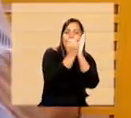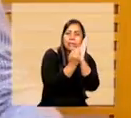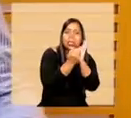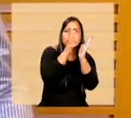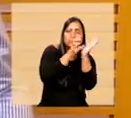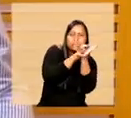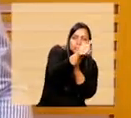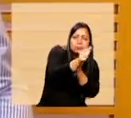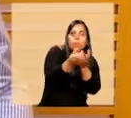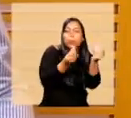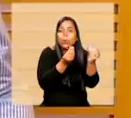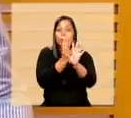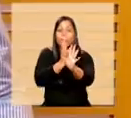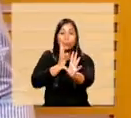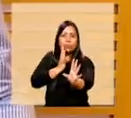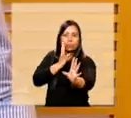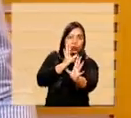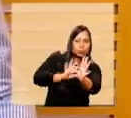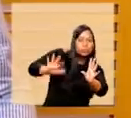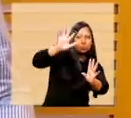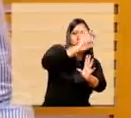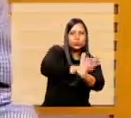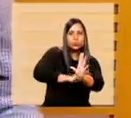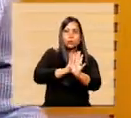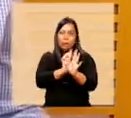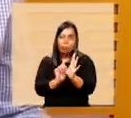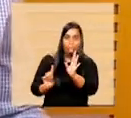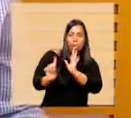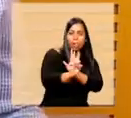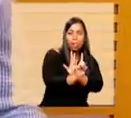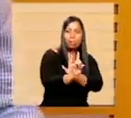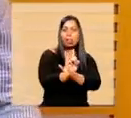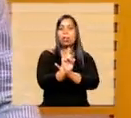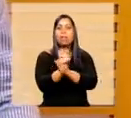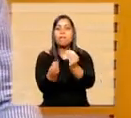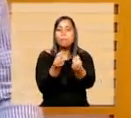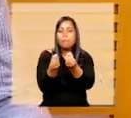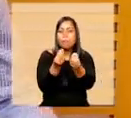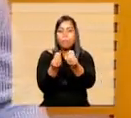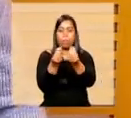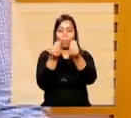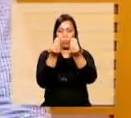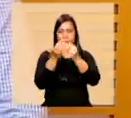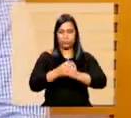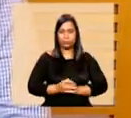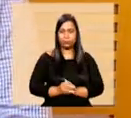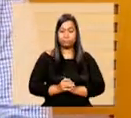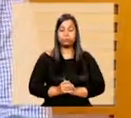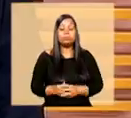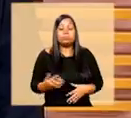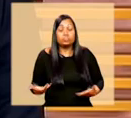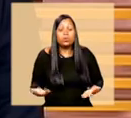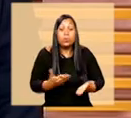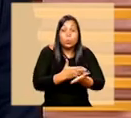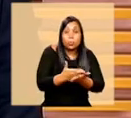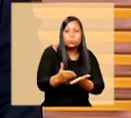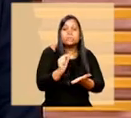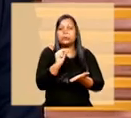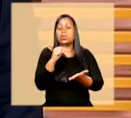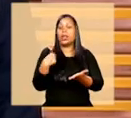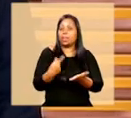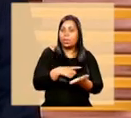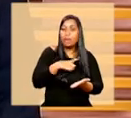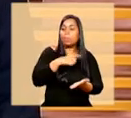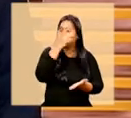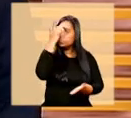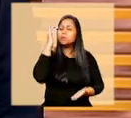cadastro dos receptores? É uma fila geral? Dá para furar essa fila? Alguém tem prioridade? Como é que ela é feita? Não, inicialmente,